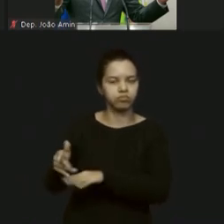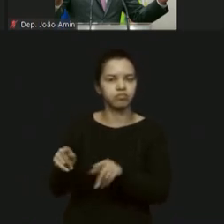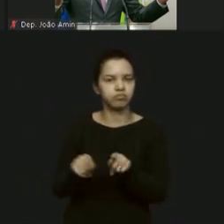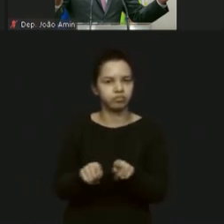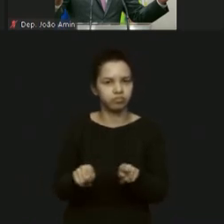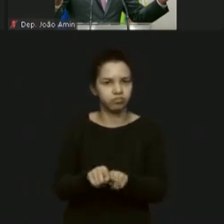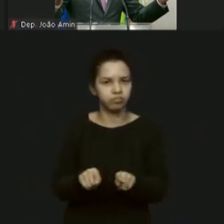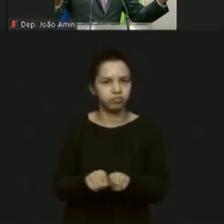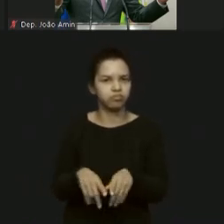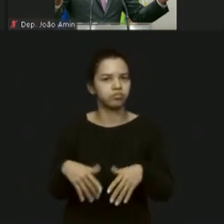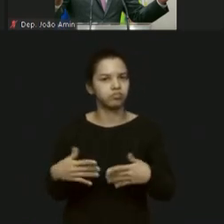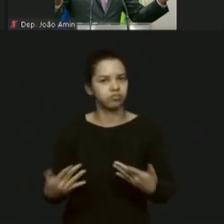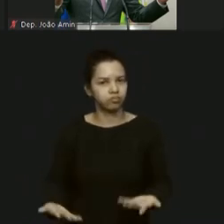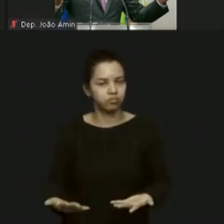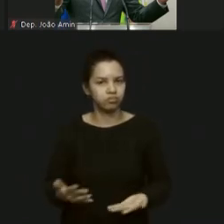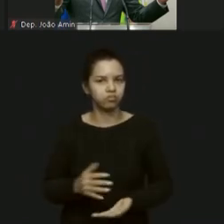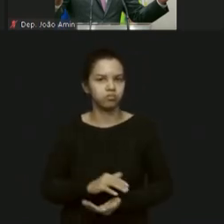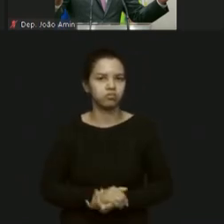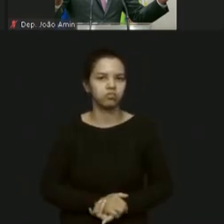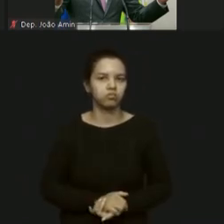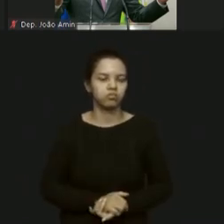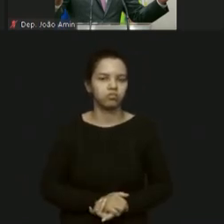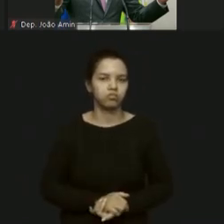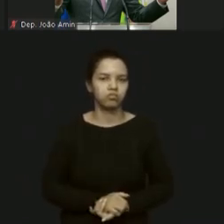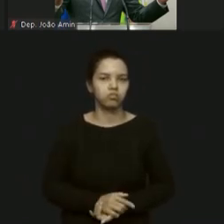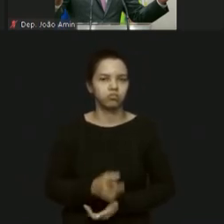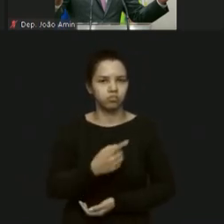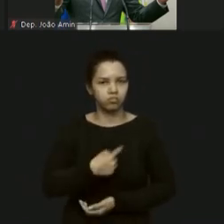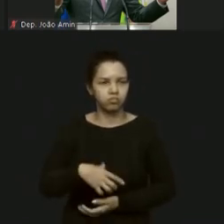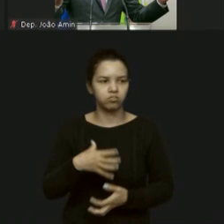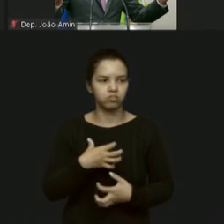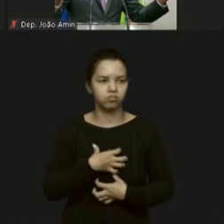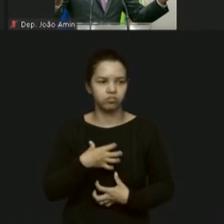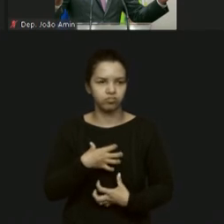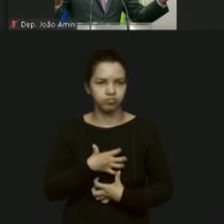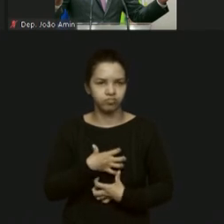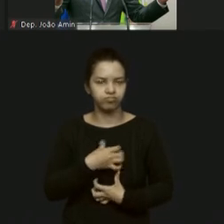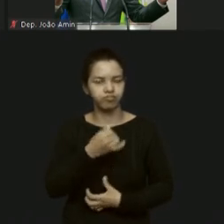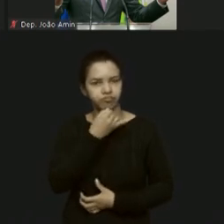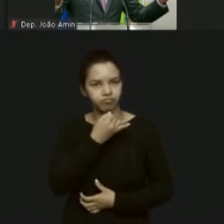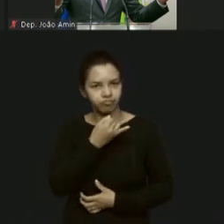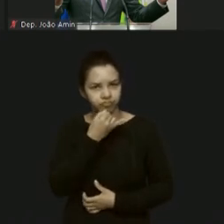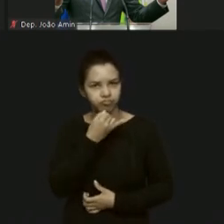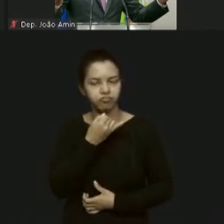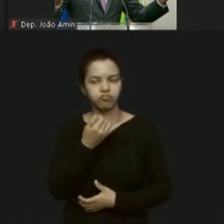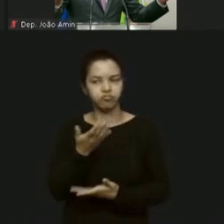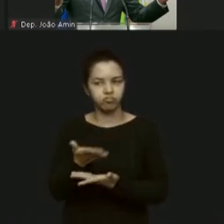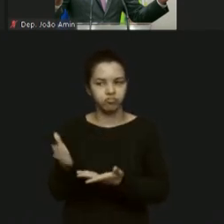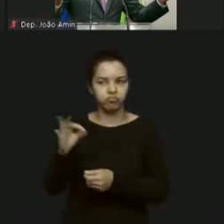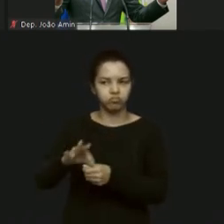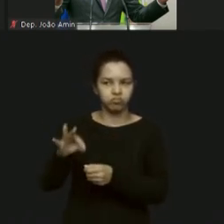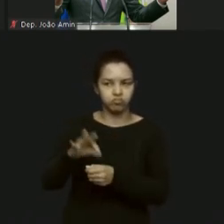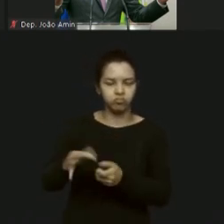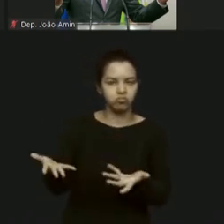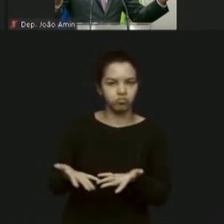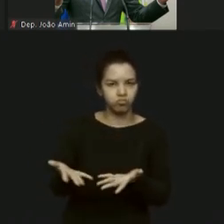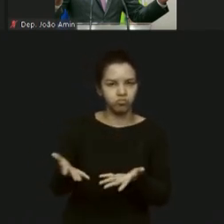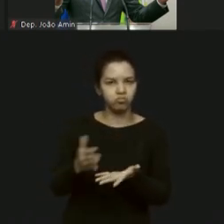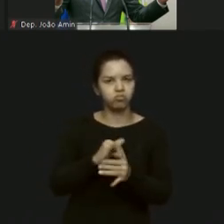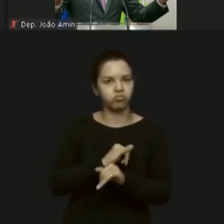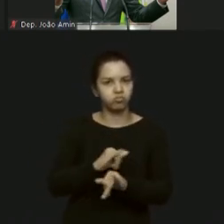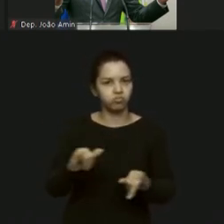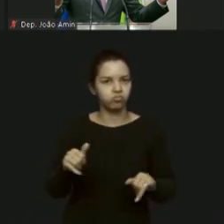fica aqui a nossa indignação juntamente com as entidades empresariais que hoje manifestaram seu repúdio a essa